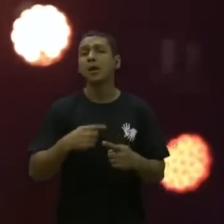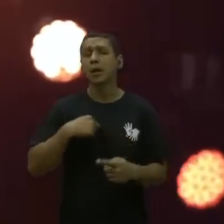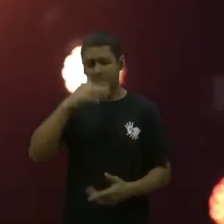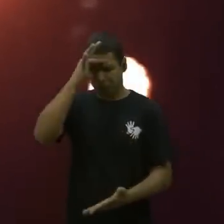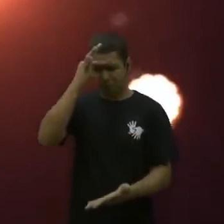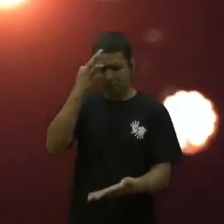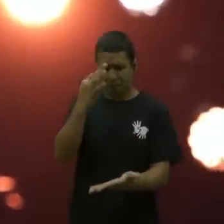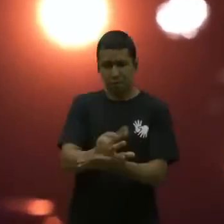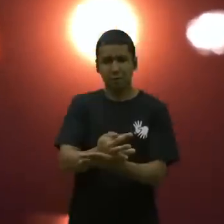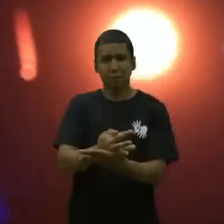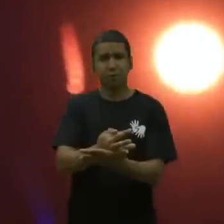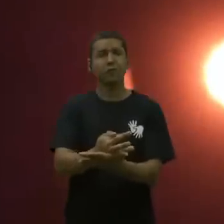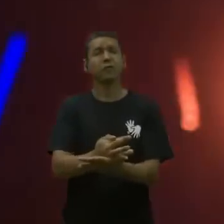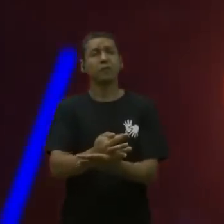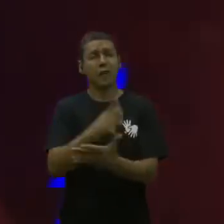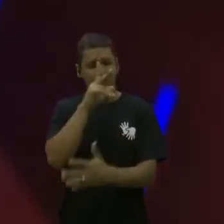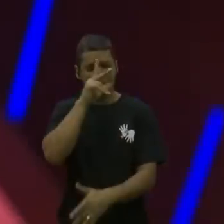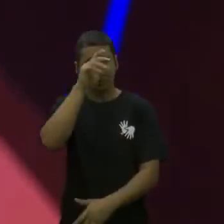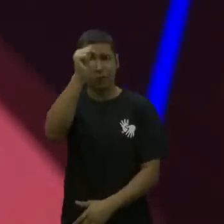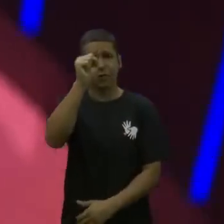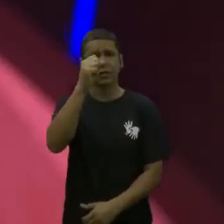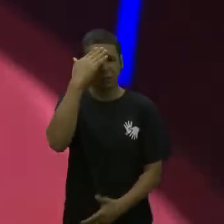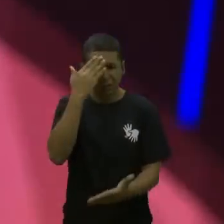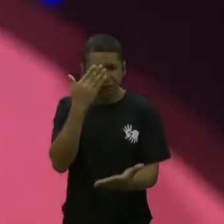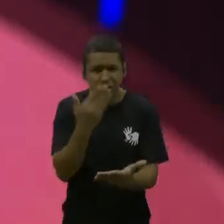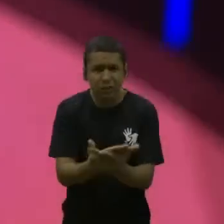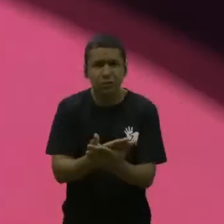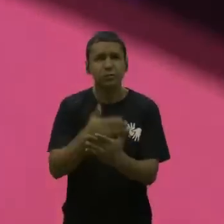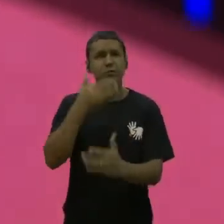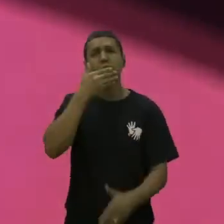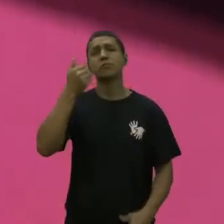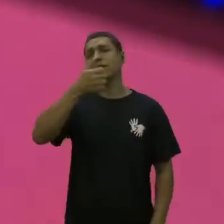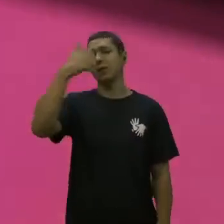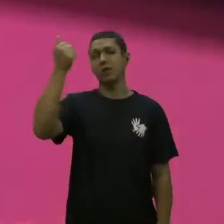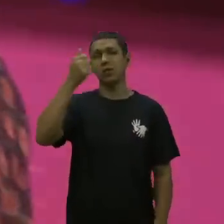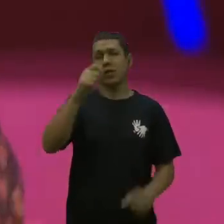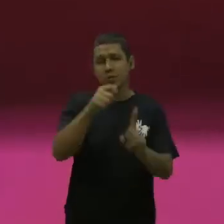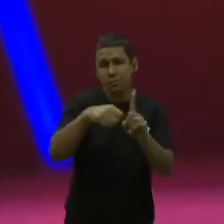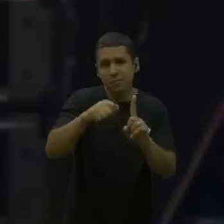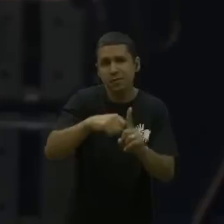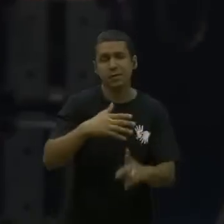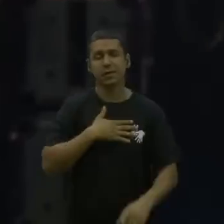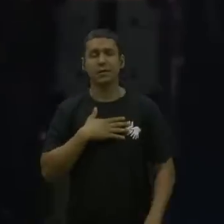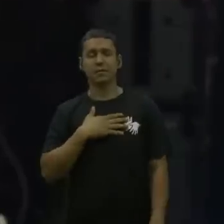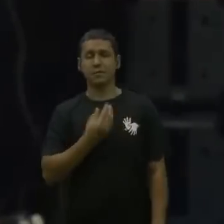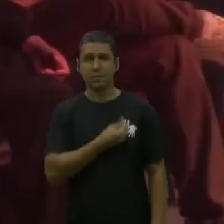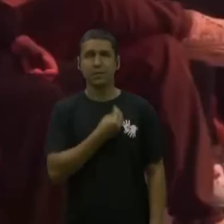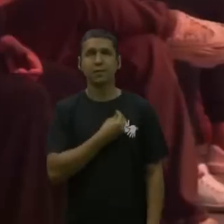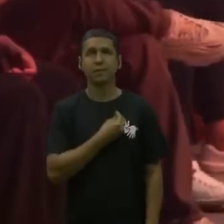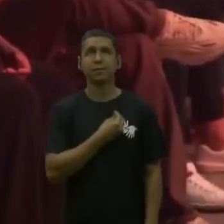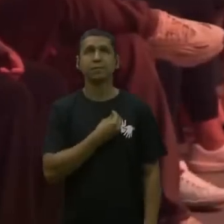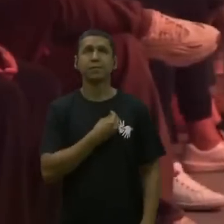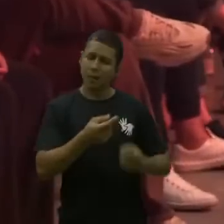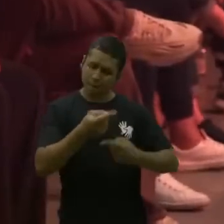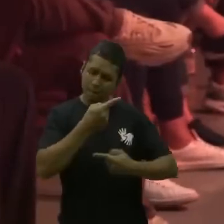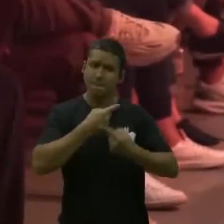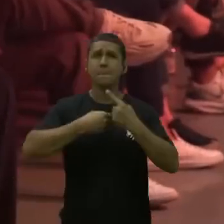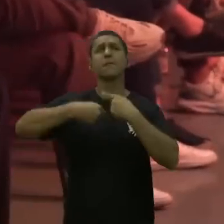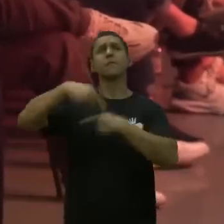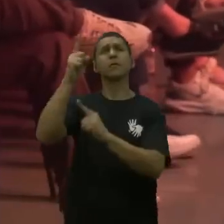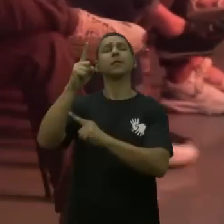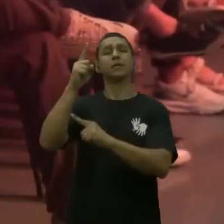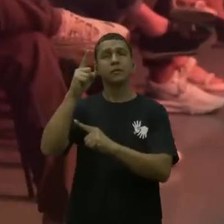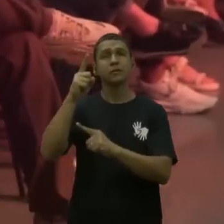fé e eu acredito que serão os melhores meses da minha vida. Vai ter virada de